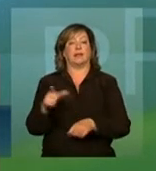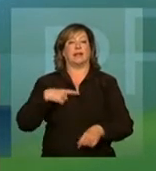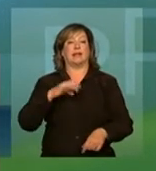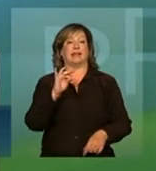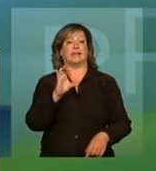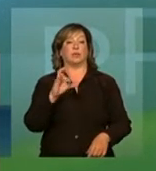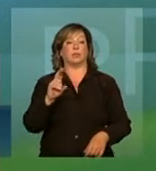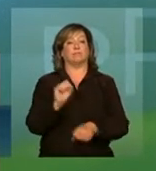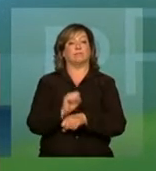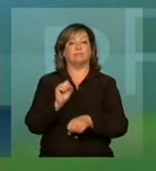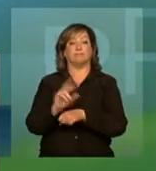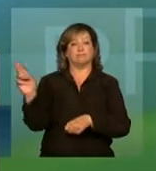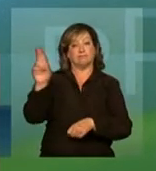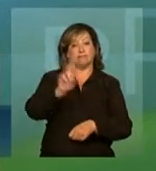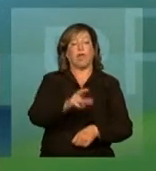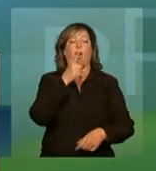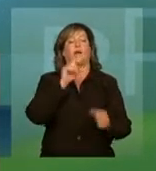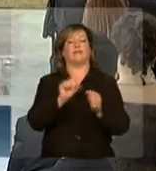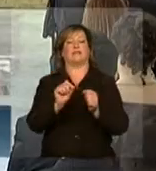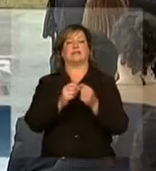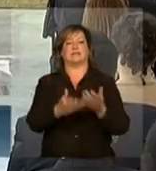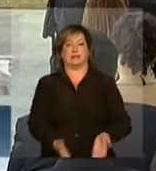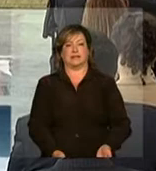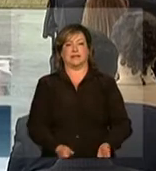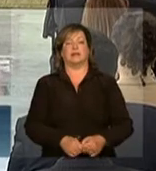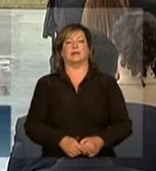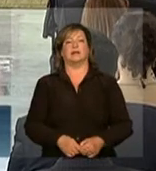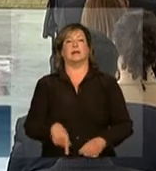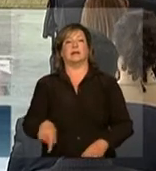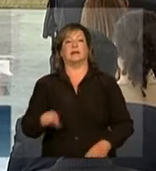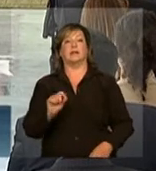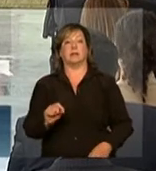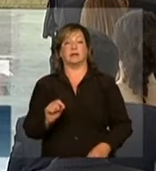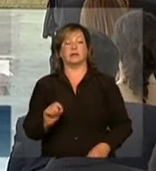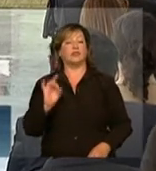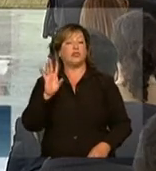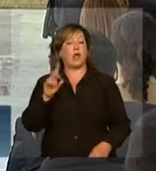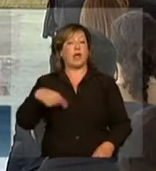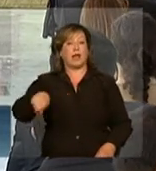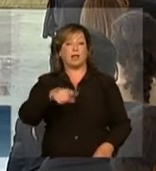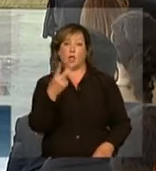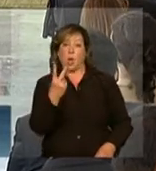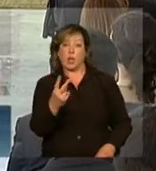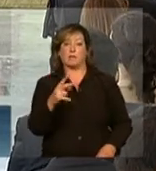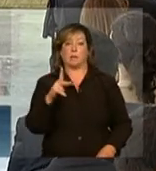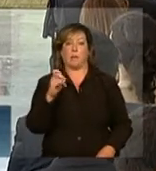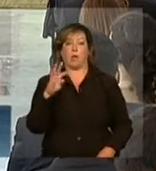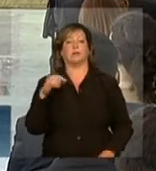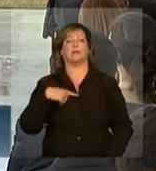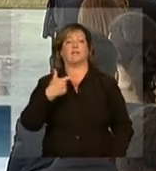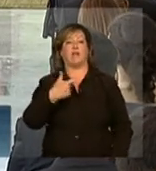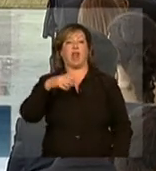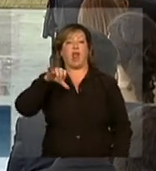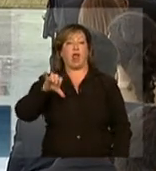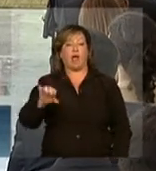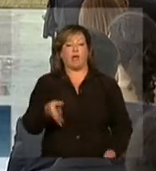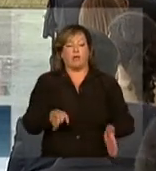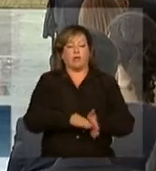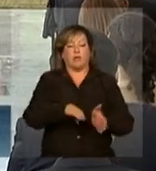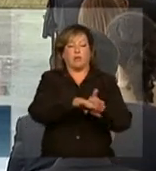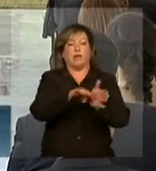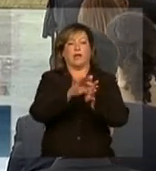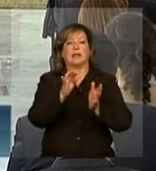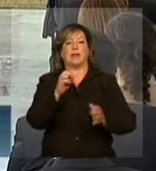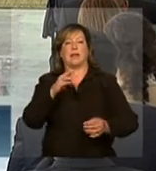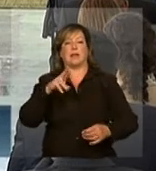Contas da União para serem realizados. Serão, apenas nesses 2 portos, 29 terminais a serem